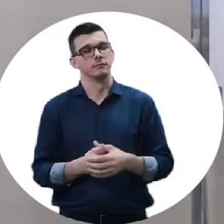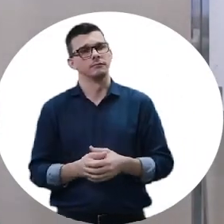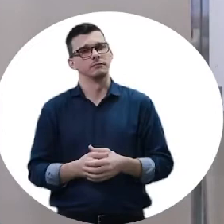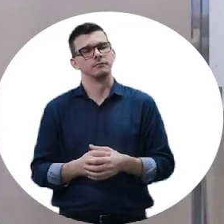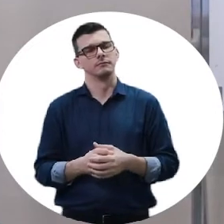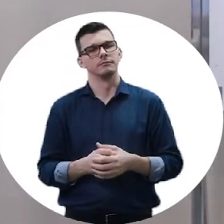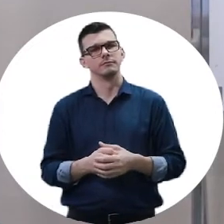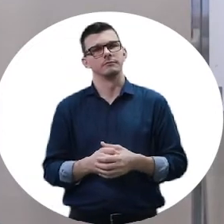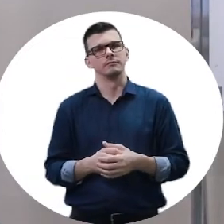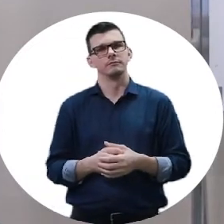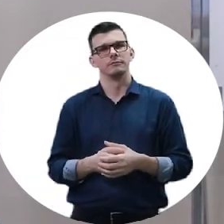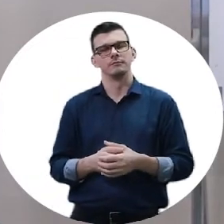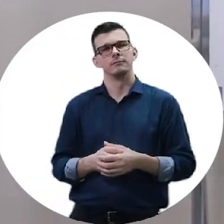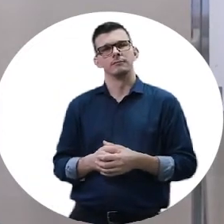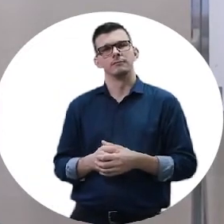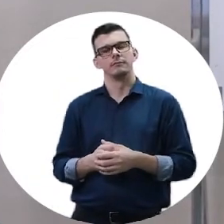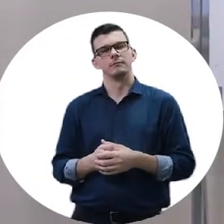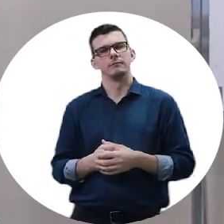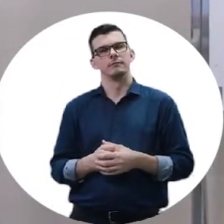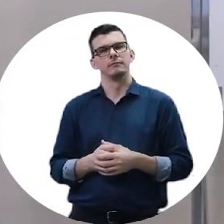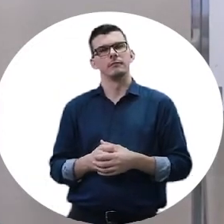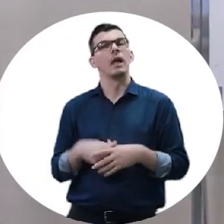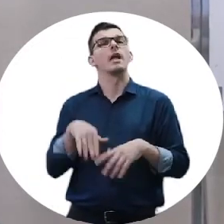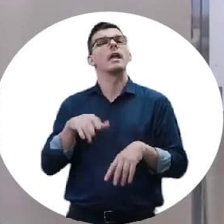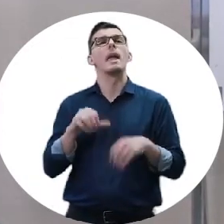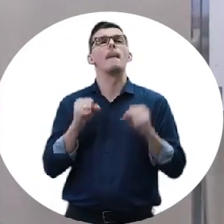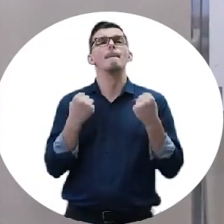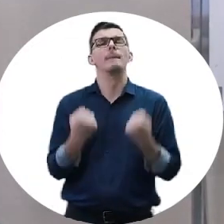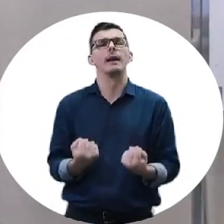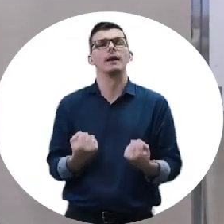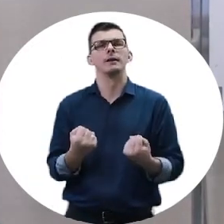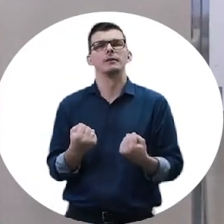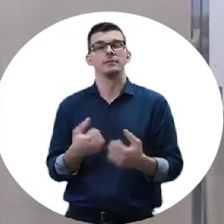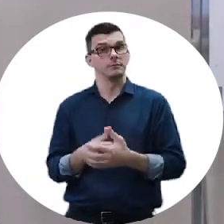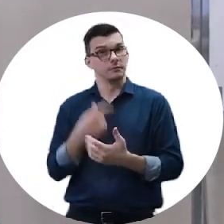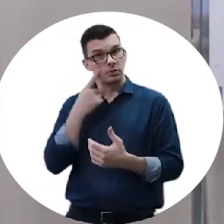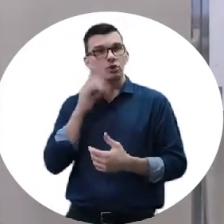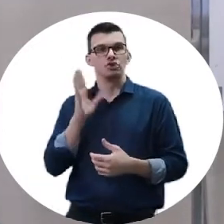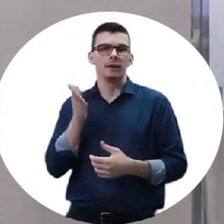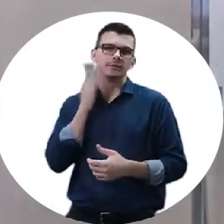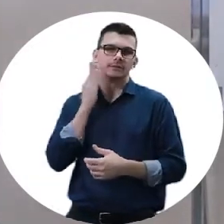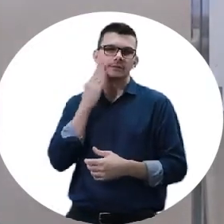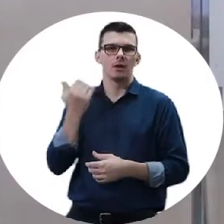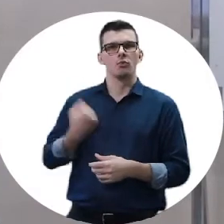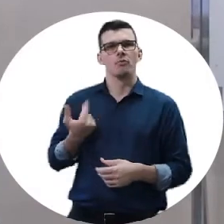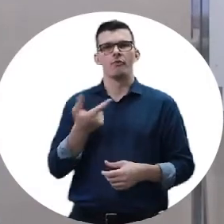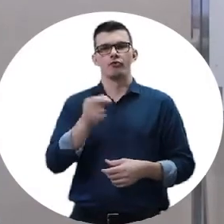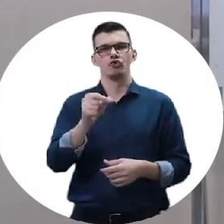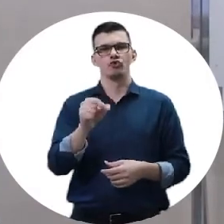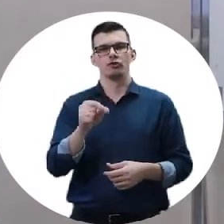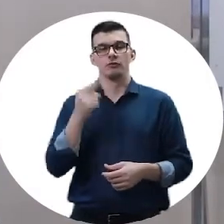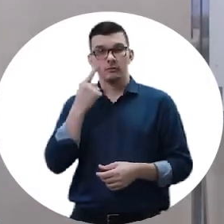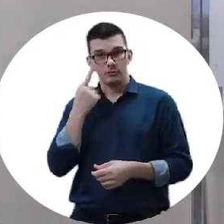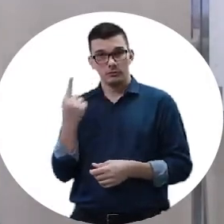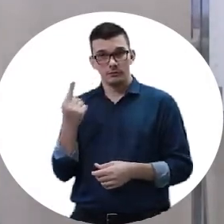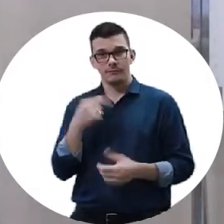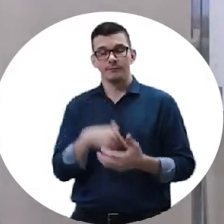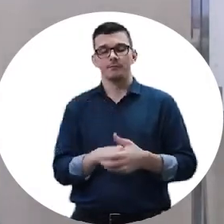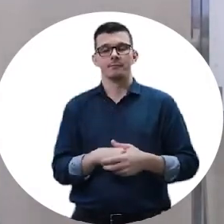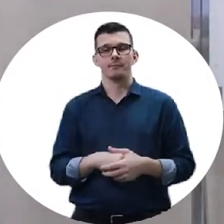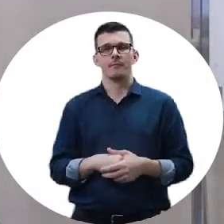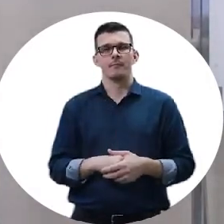elástica? K vezes X. Quem é o peso? M vezes G. Eu já sei que é 20. Vamos ver o que eu tenho? Esse cara, o